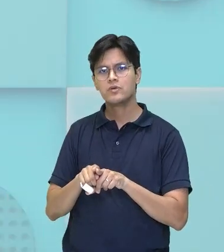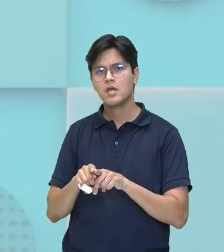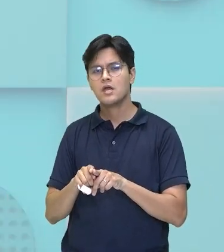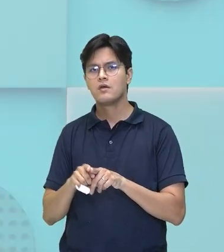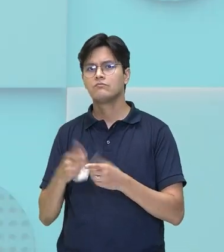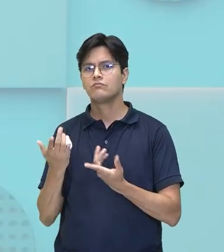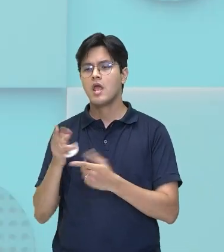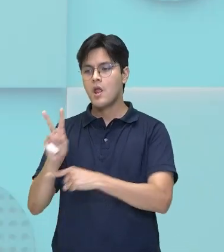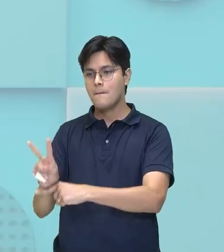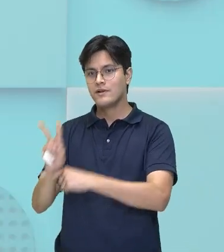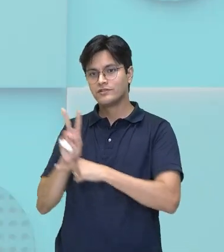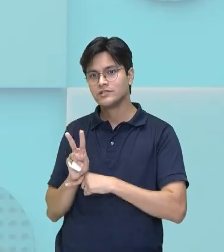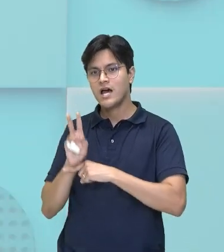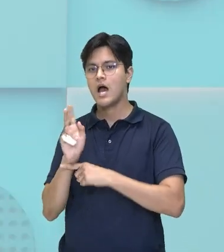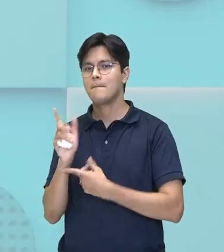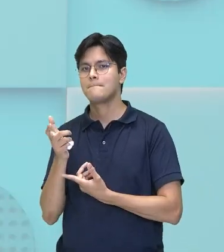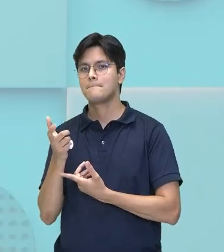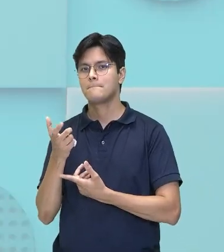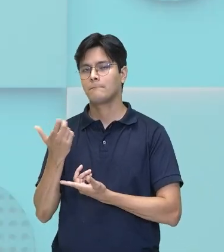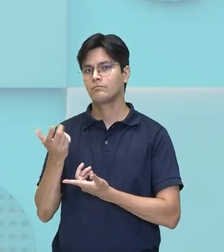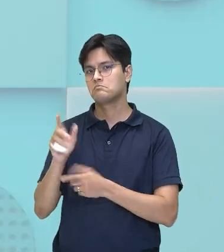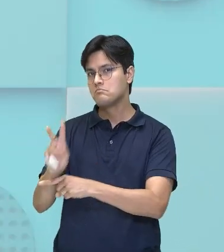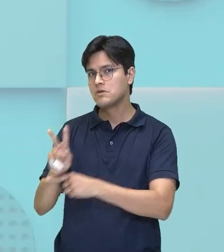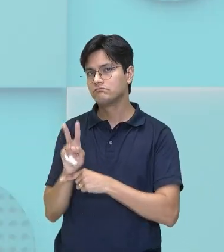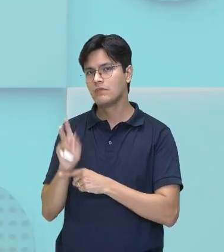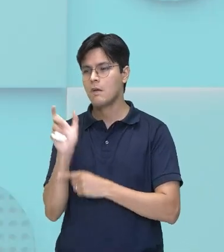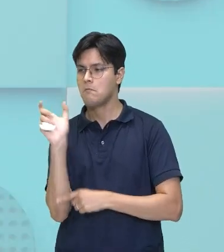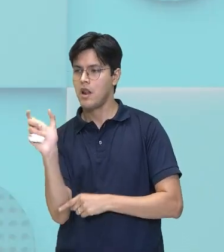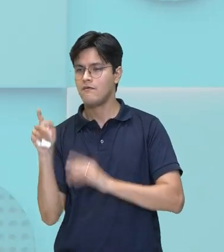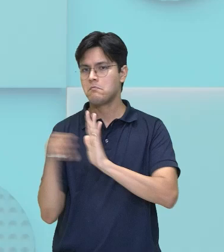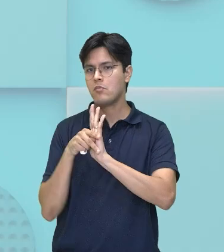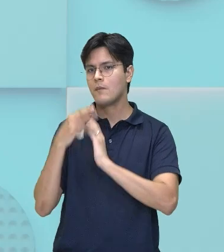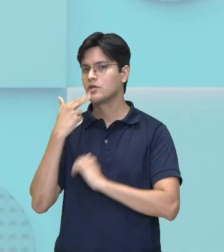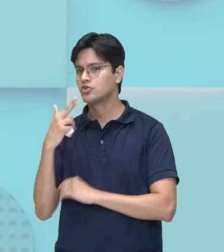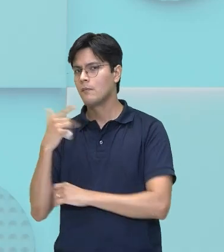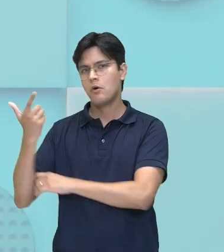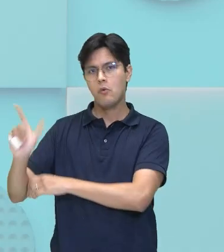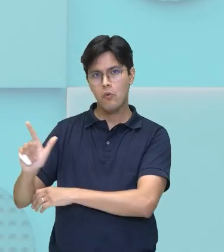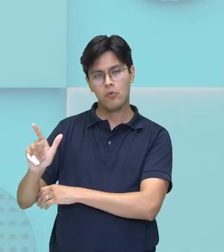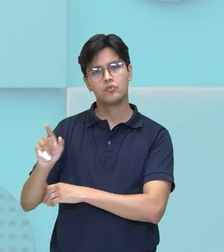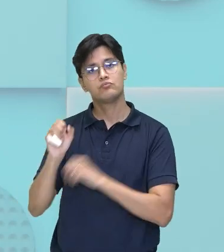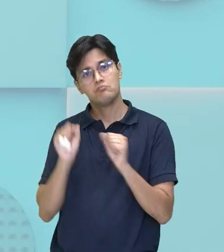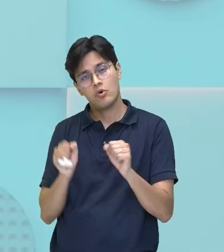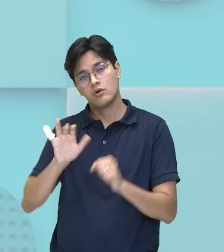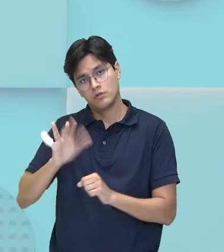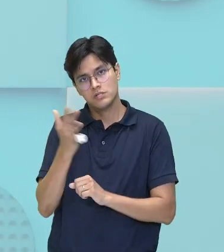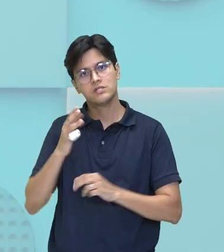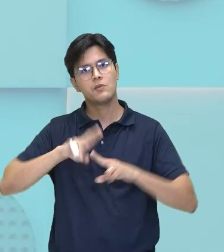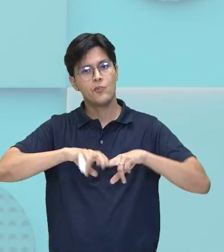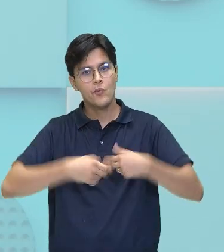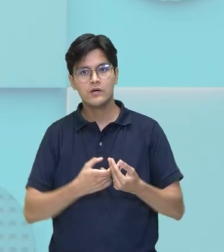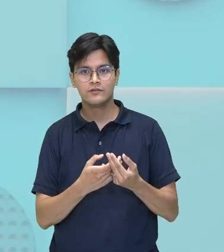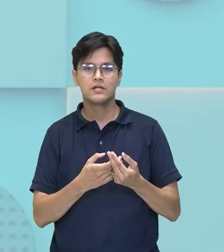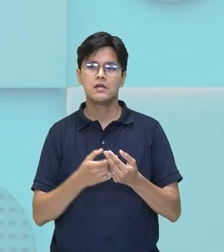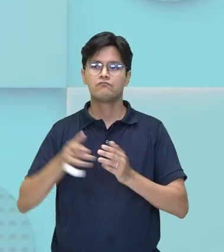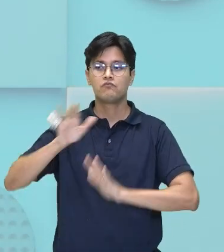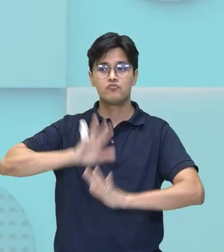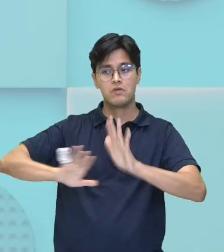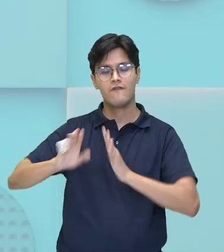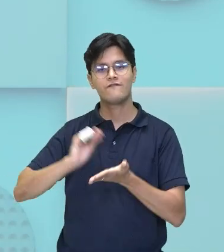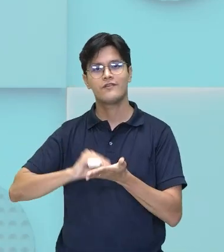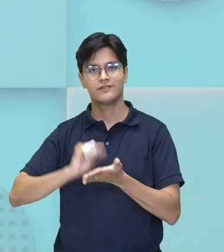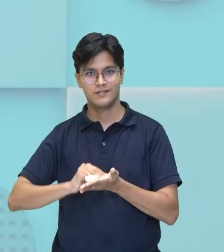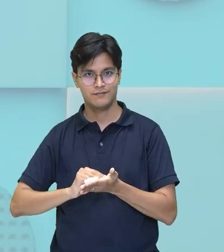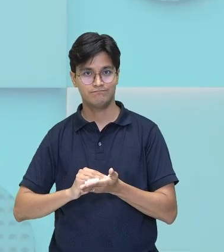estou usando em excesso. Então tem que tomar cuidado. Vamos conhecer mais alguns vícios de linguagem? Preste